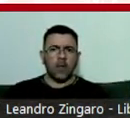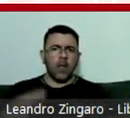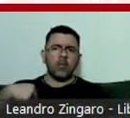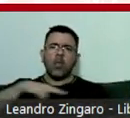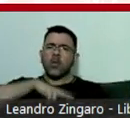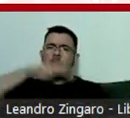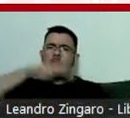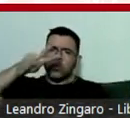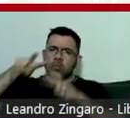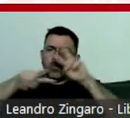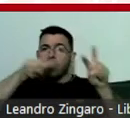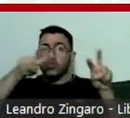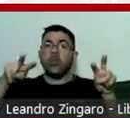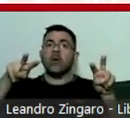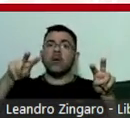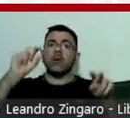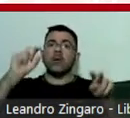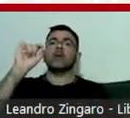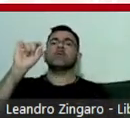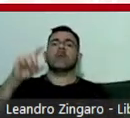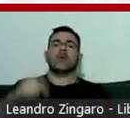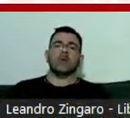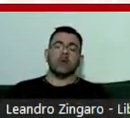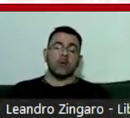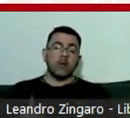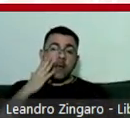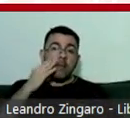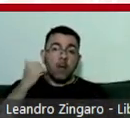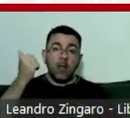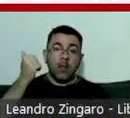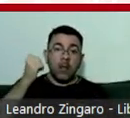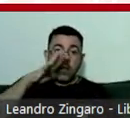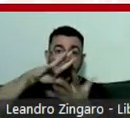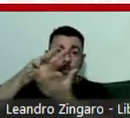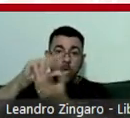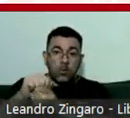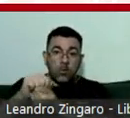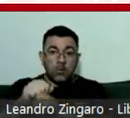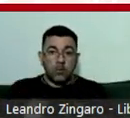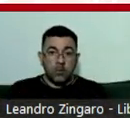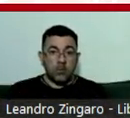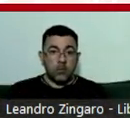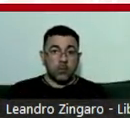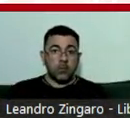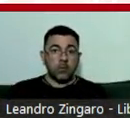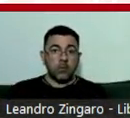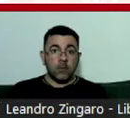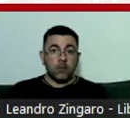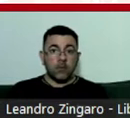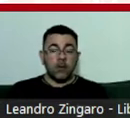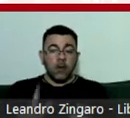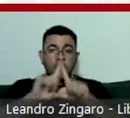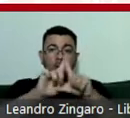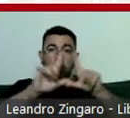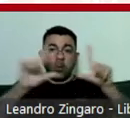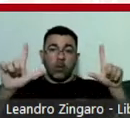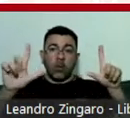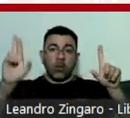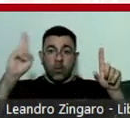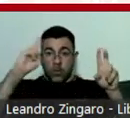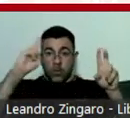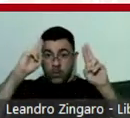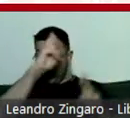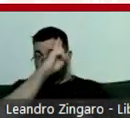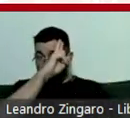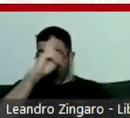quem hoje tá dominando eh o mundo e trazendo muito dinheiro pro Vale do Silício são as plataformas Uber e